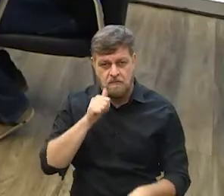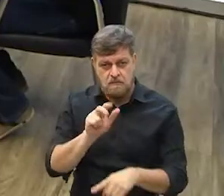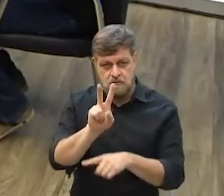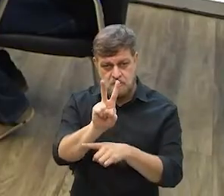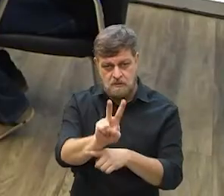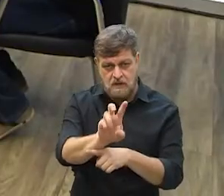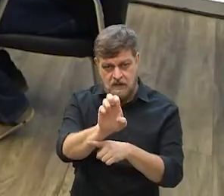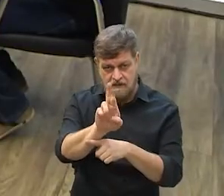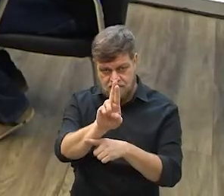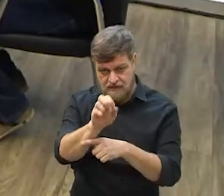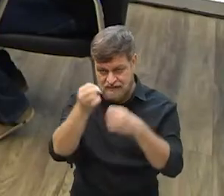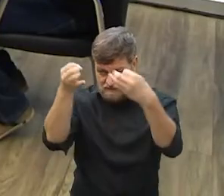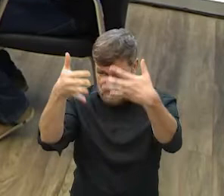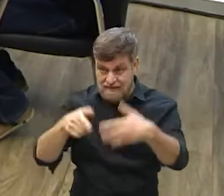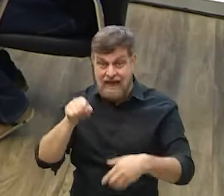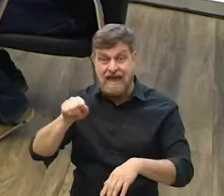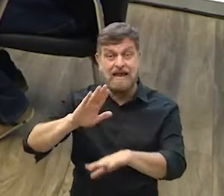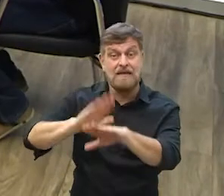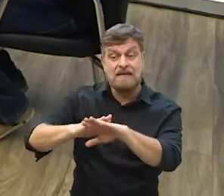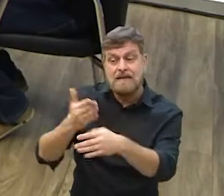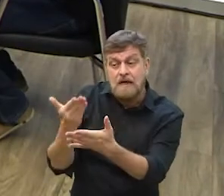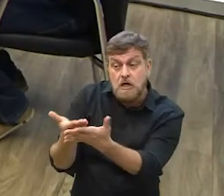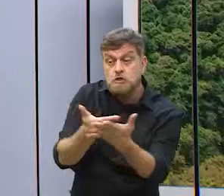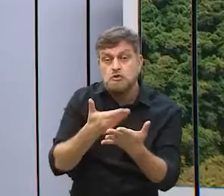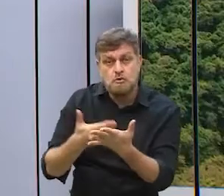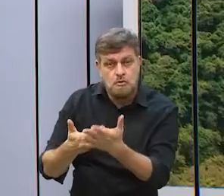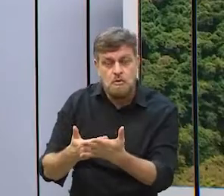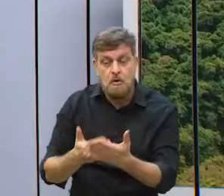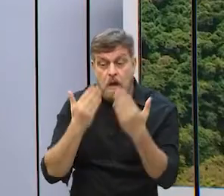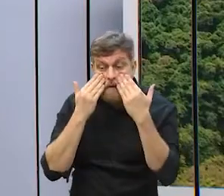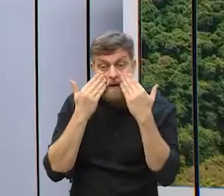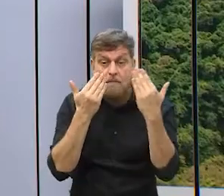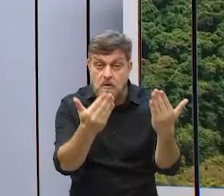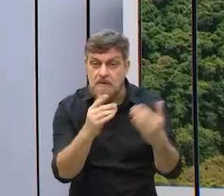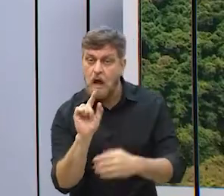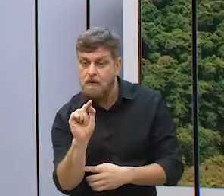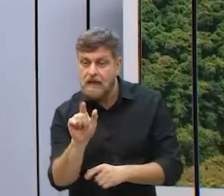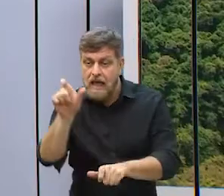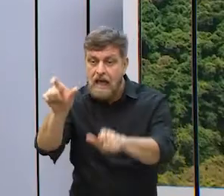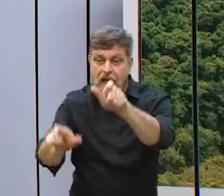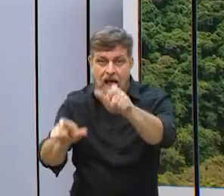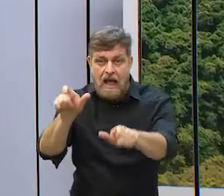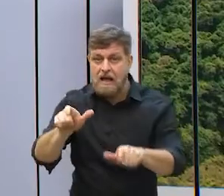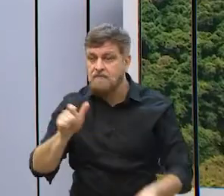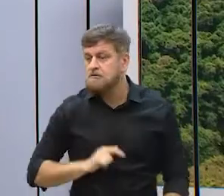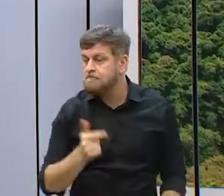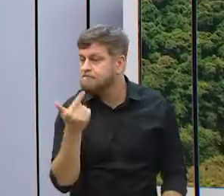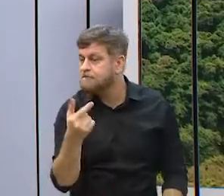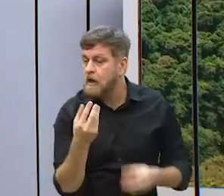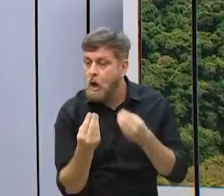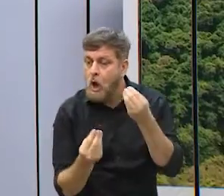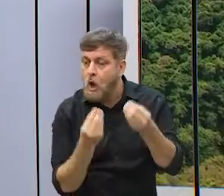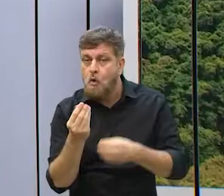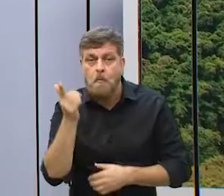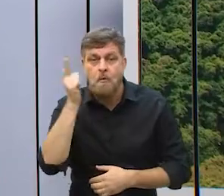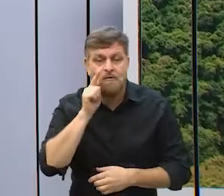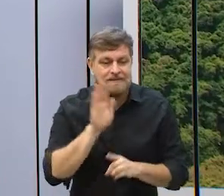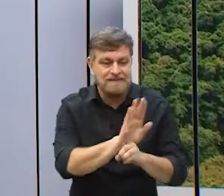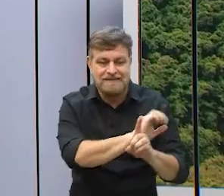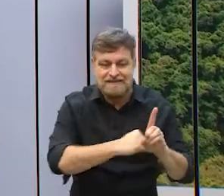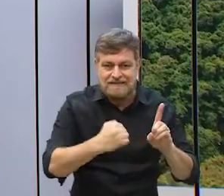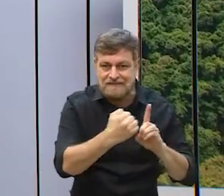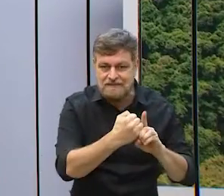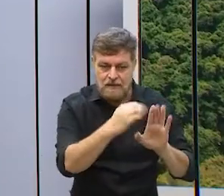falar sobre isso no estudo que ela apresenta. As pessoas sequer têm condição de acessar a assistência social